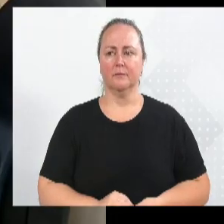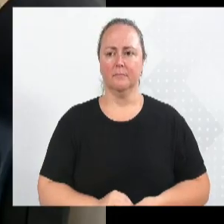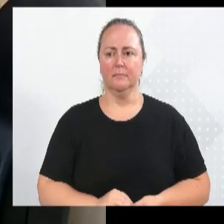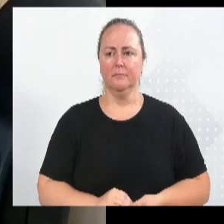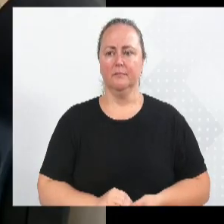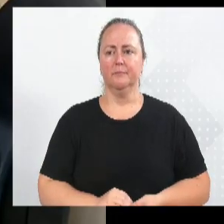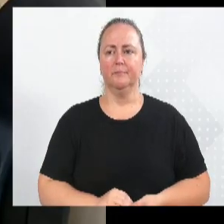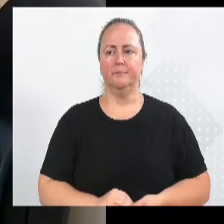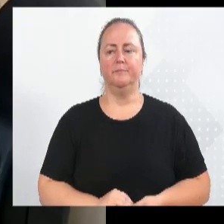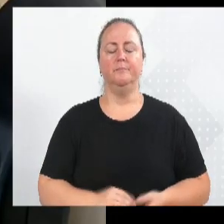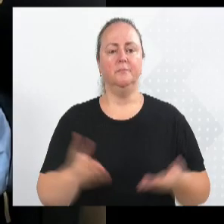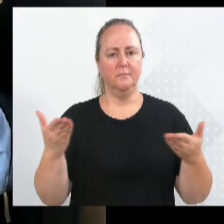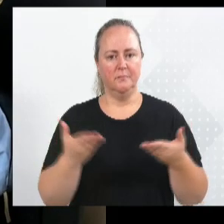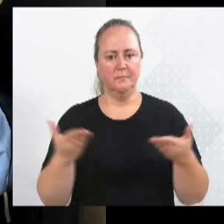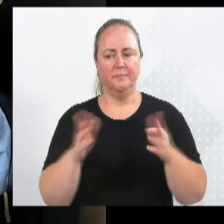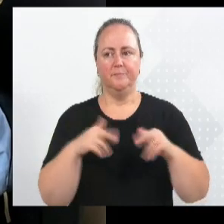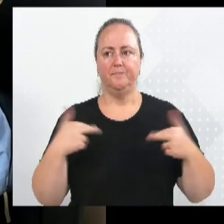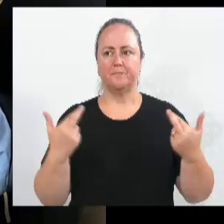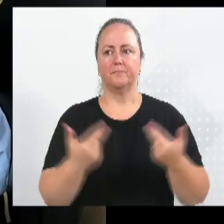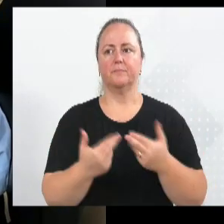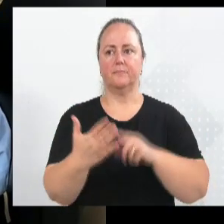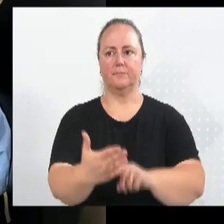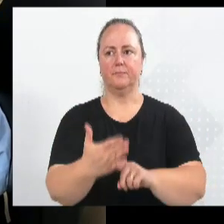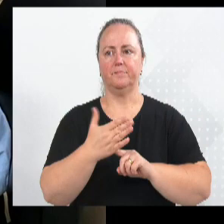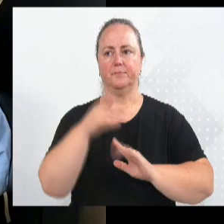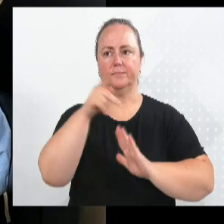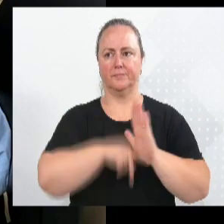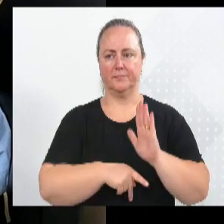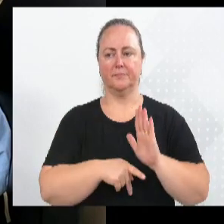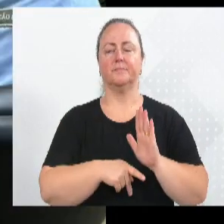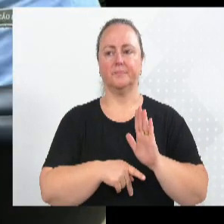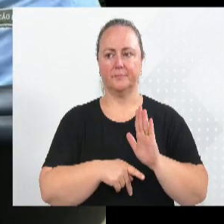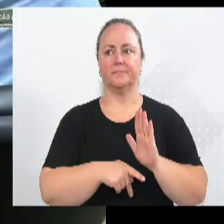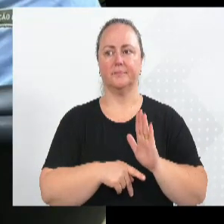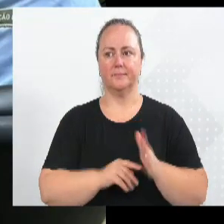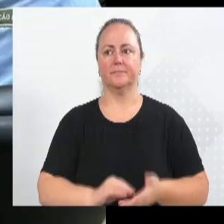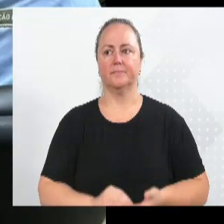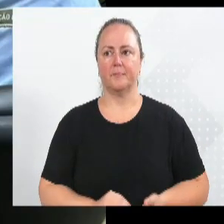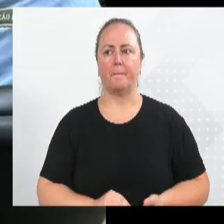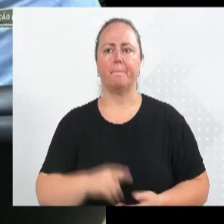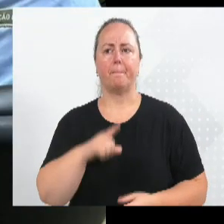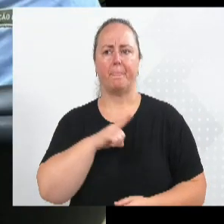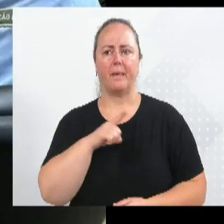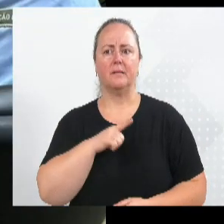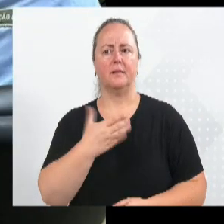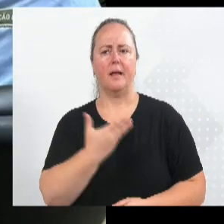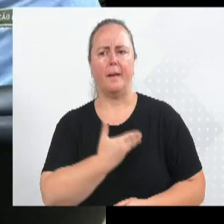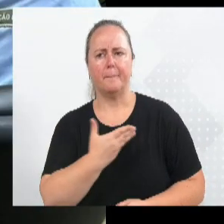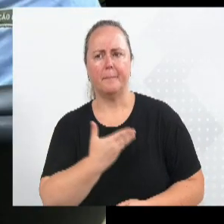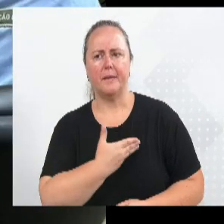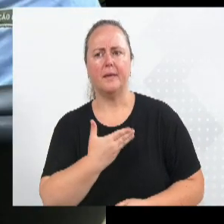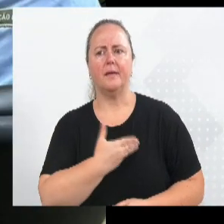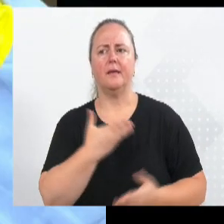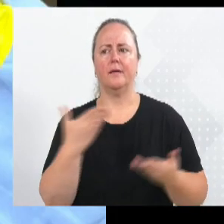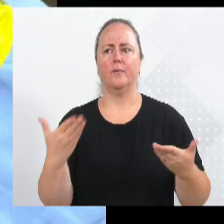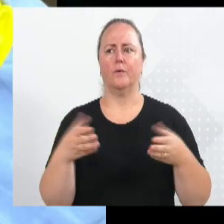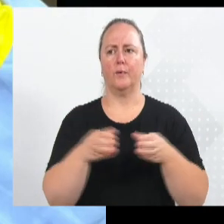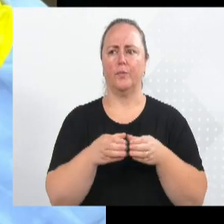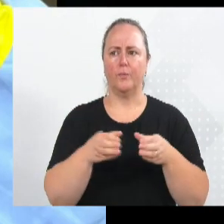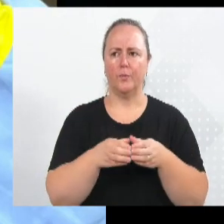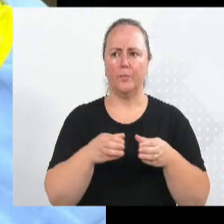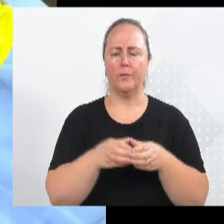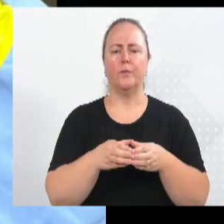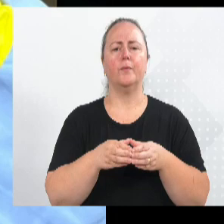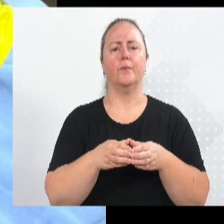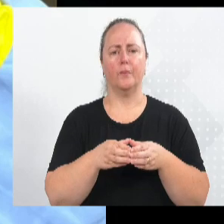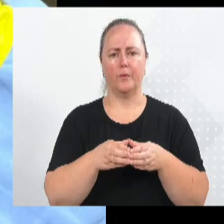Referenciaram Vossa Excelência hoje numa reunião, vieram me mostrar um projeto, até porque eu tenho amigos lá, tenho da caserna e pessoas de tempo